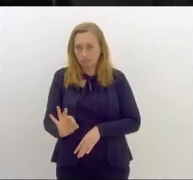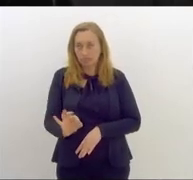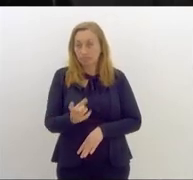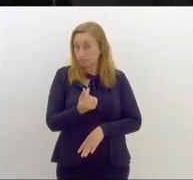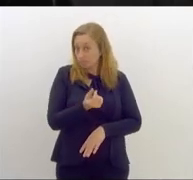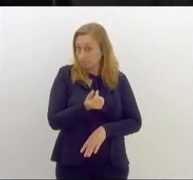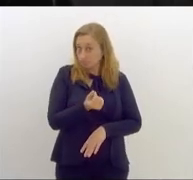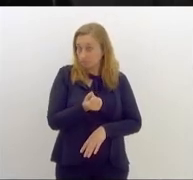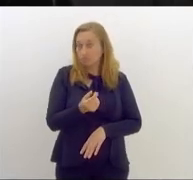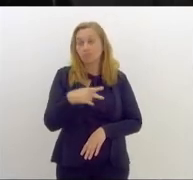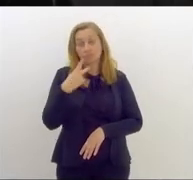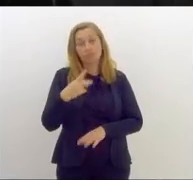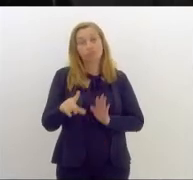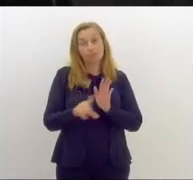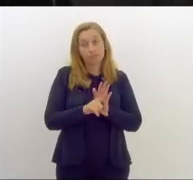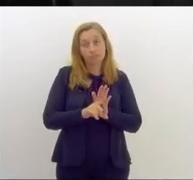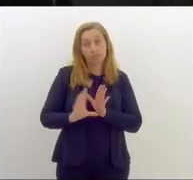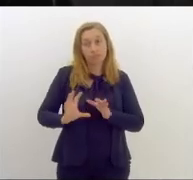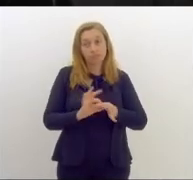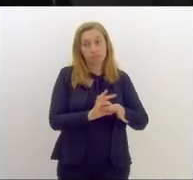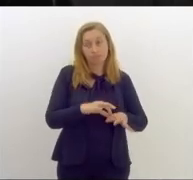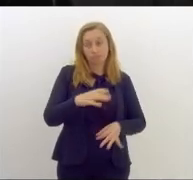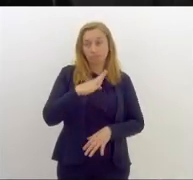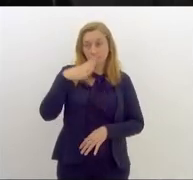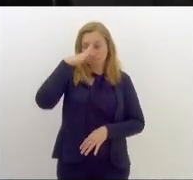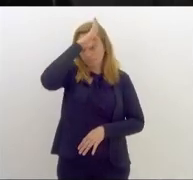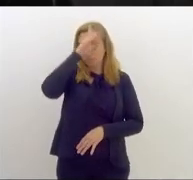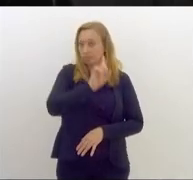da lei complementar do bolsonaro